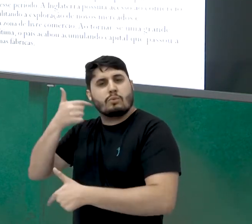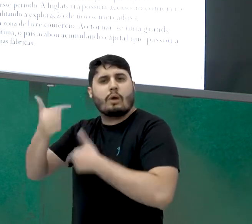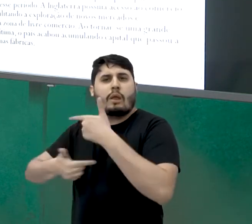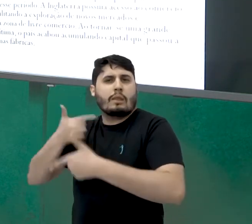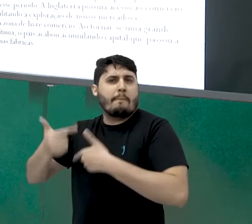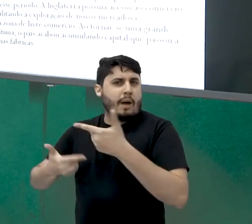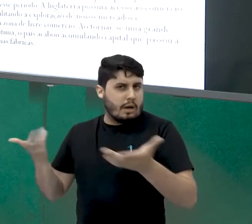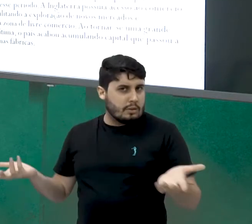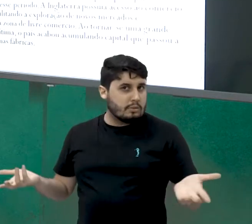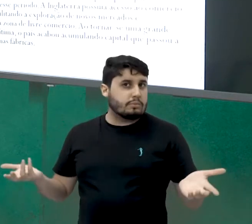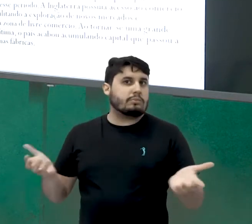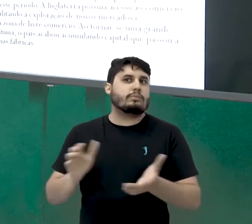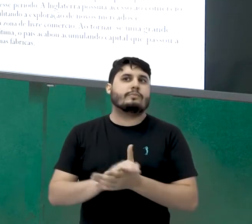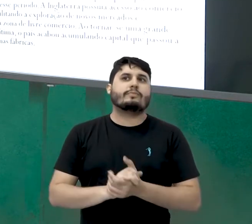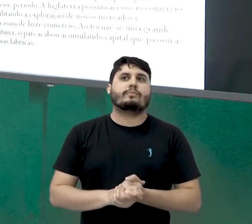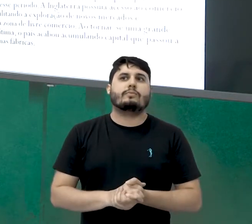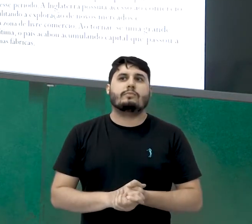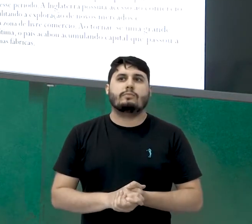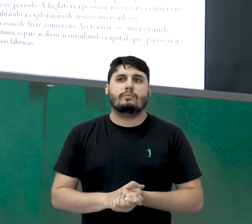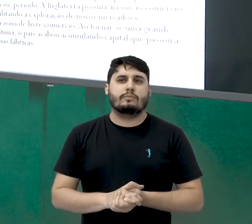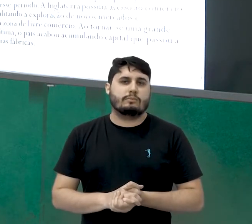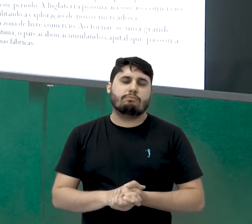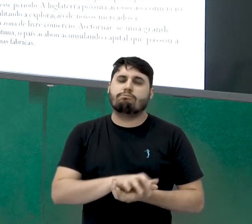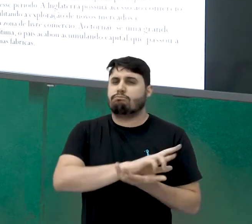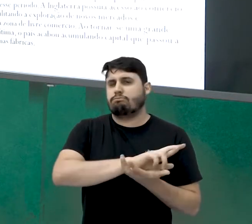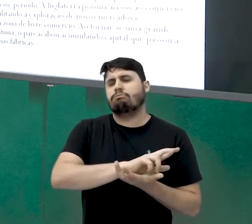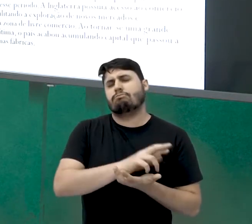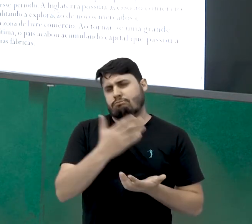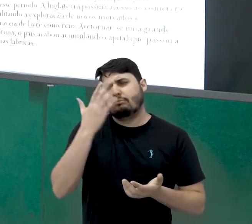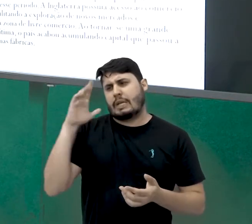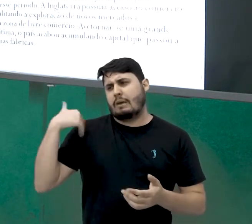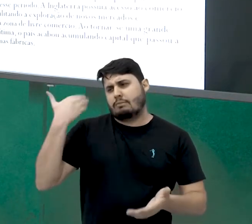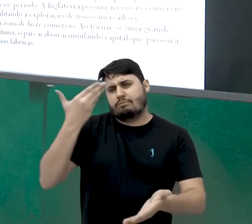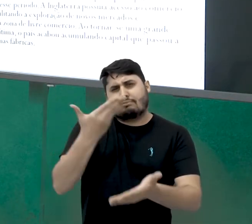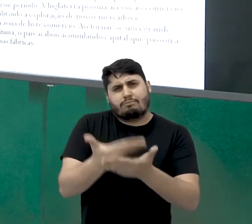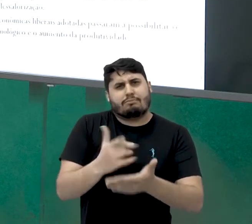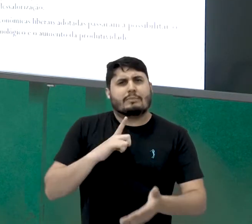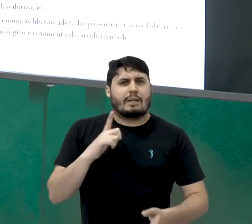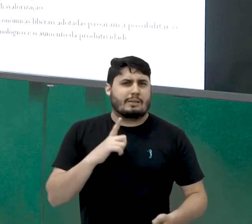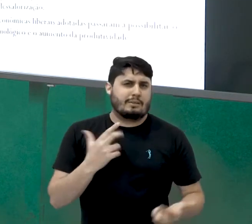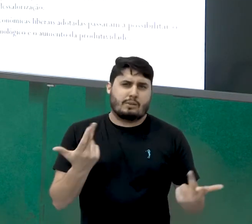força de trabalho, o prestador de serviços, etc. e tal. Tá bom?